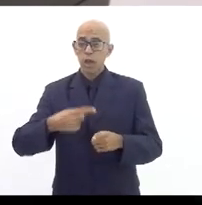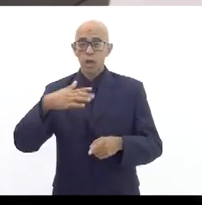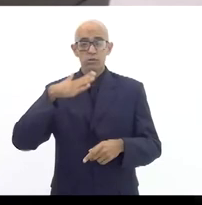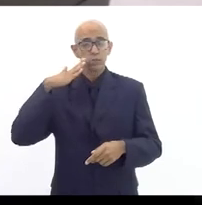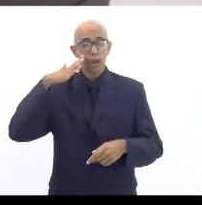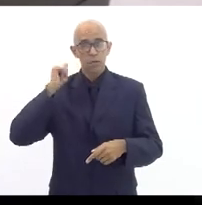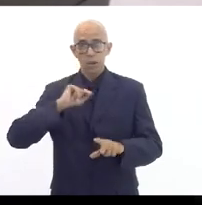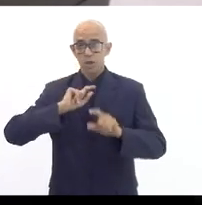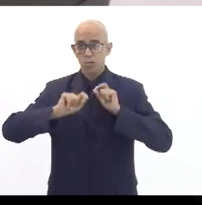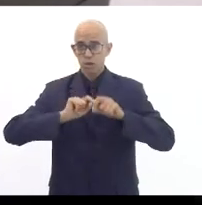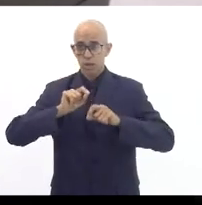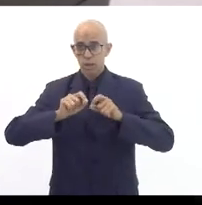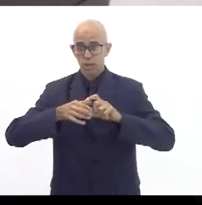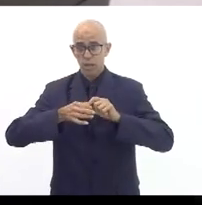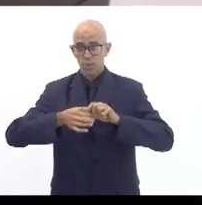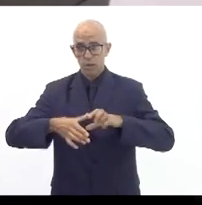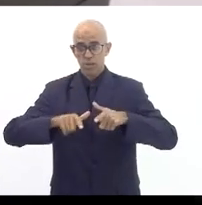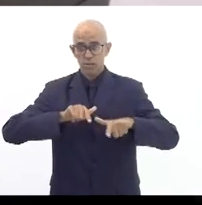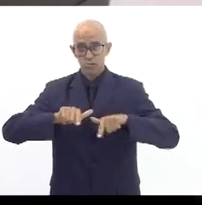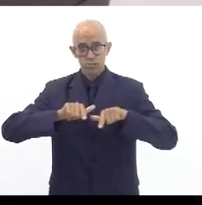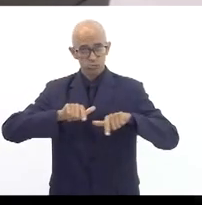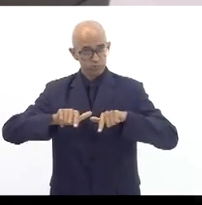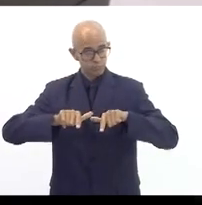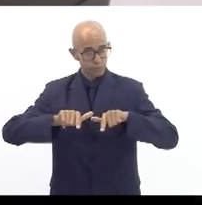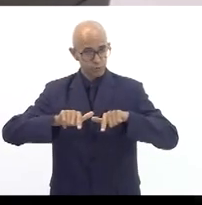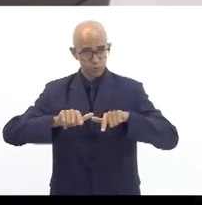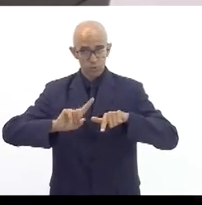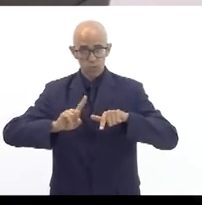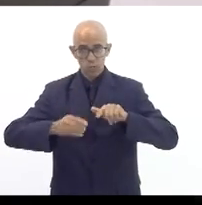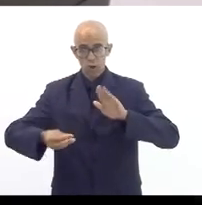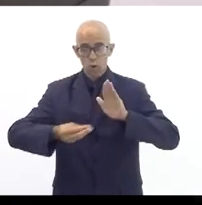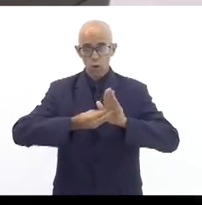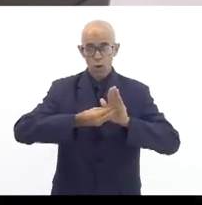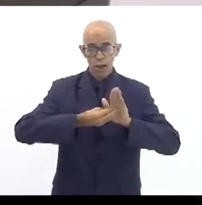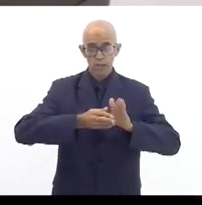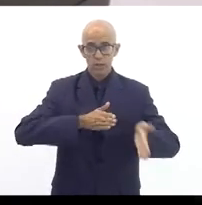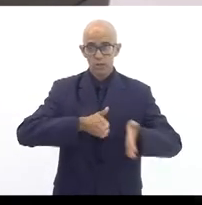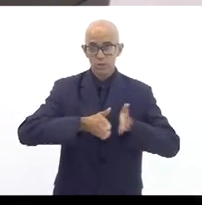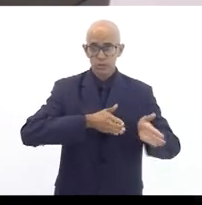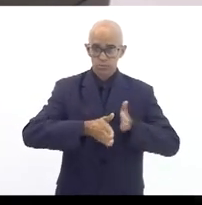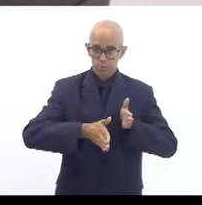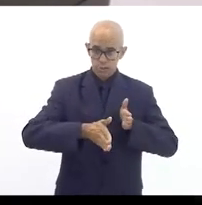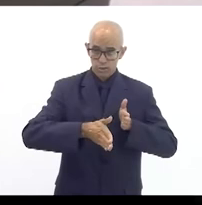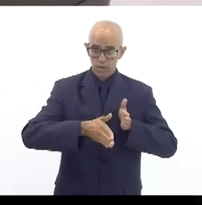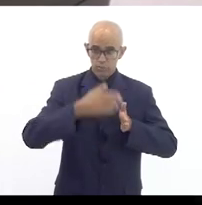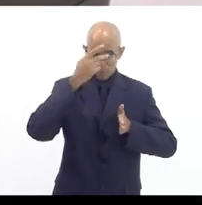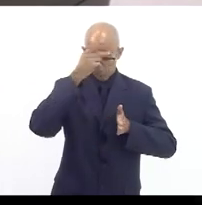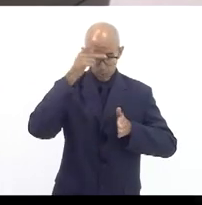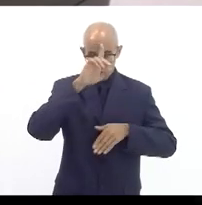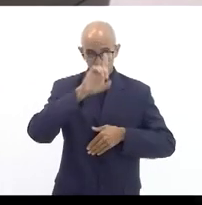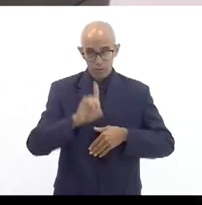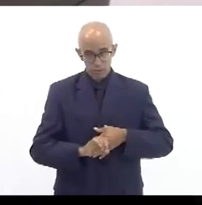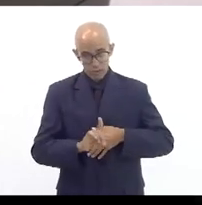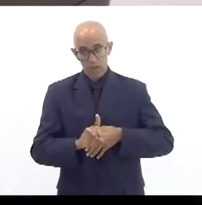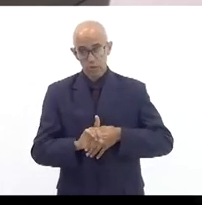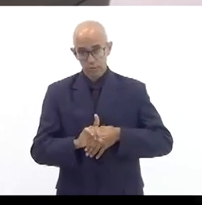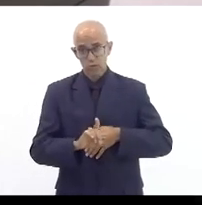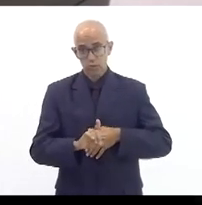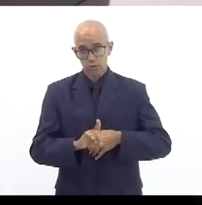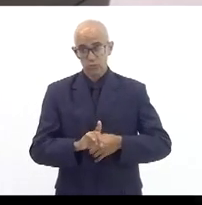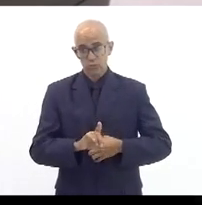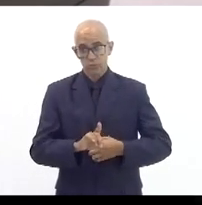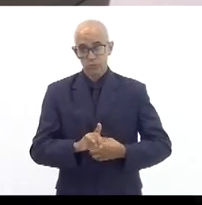na concessão não foi incluída a questão da acessibilidade para as pessoas com deficiência e mobilidade